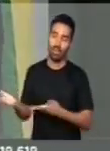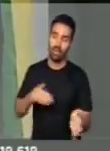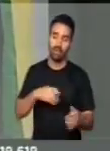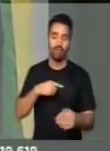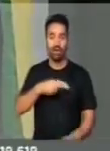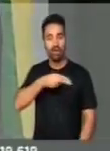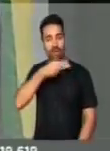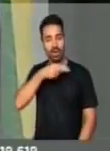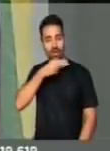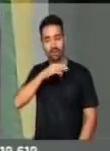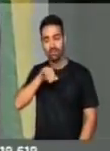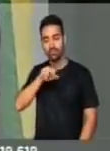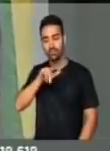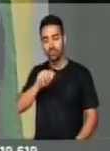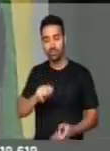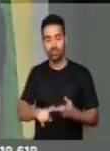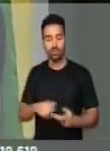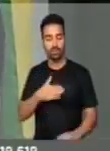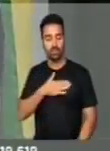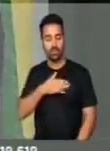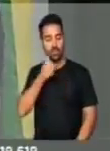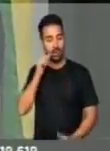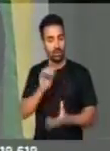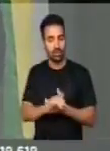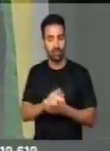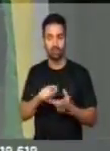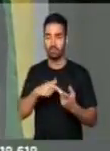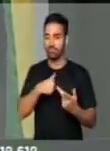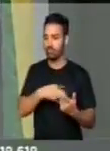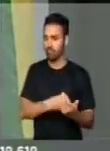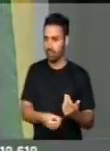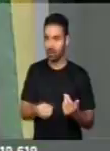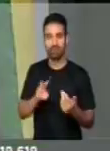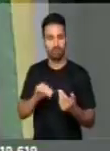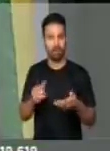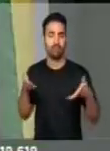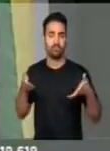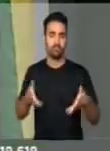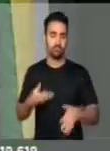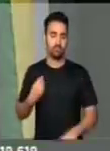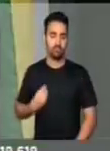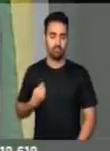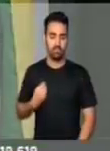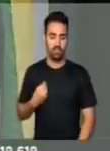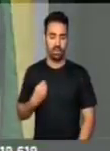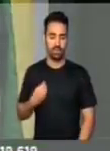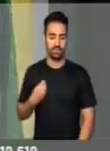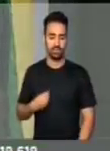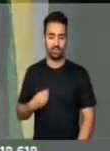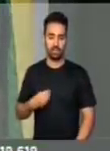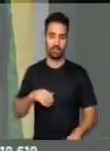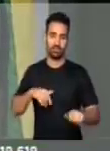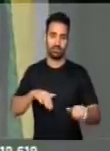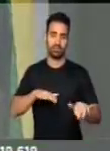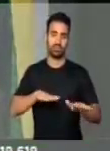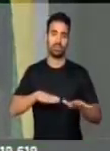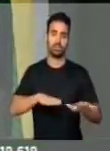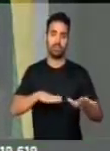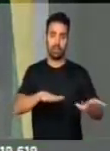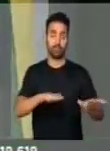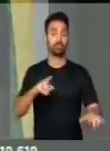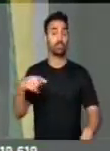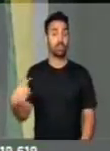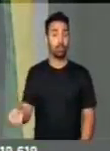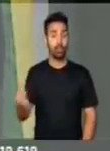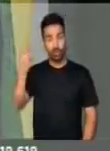Júlia, o meu marido, Rui Muniz, meus filhos, vamos estar participando dessa atividade cívica. E vou estar também, na